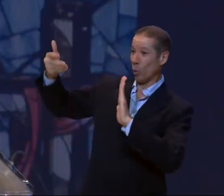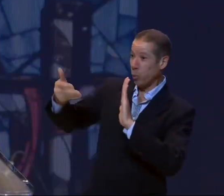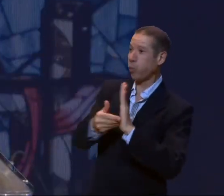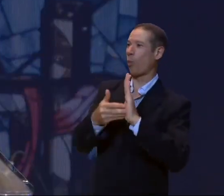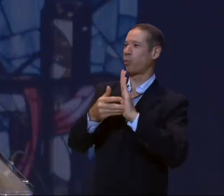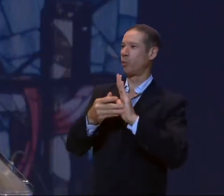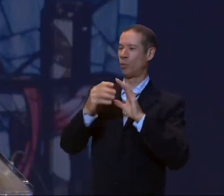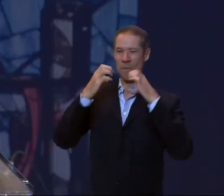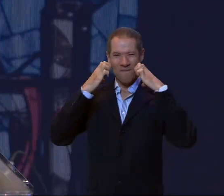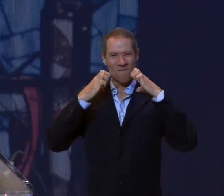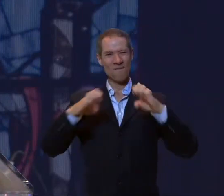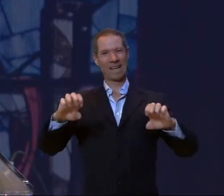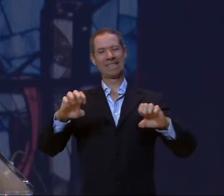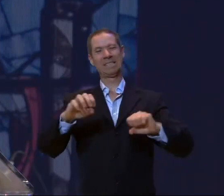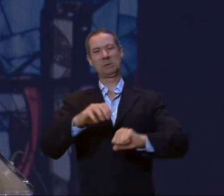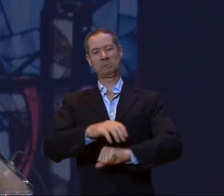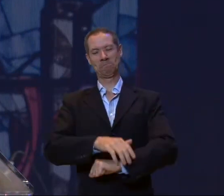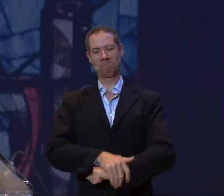Deus, aleluia.